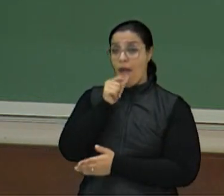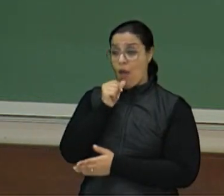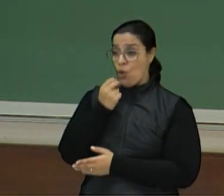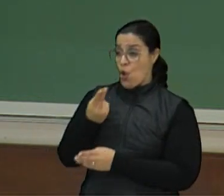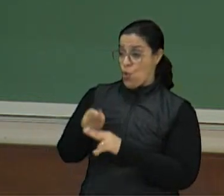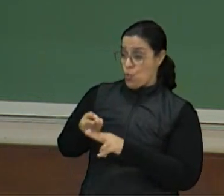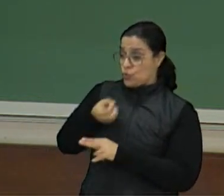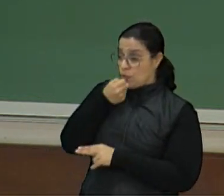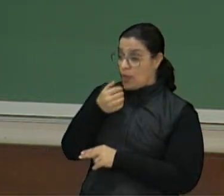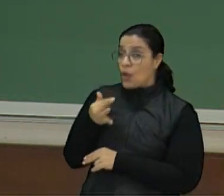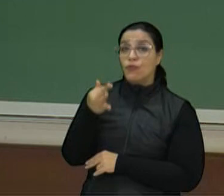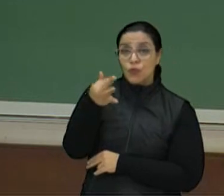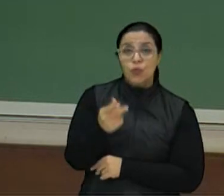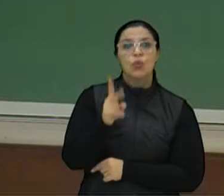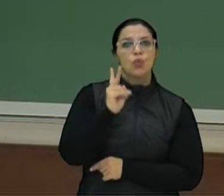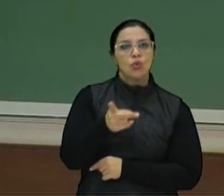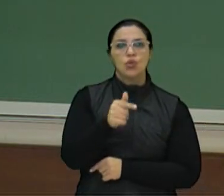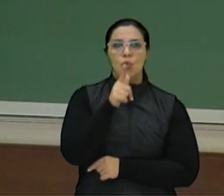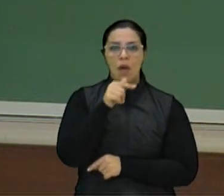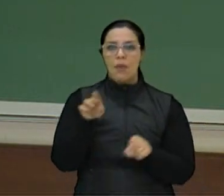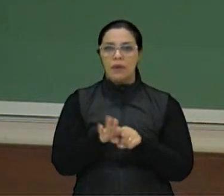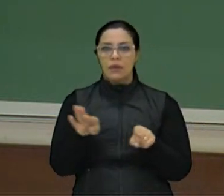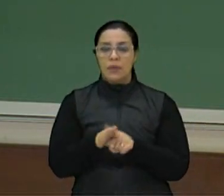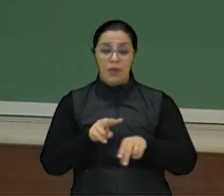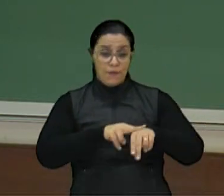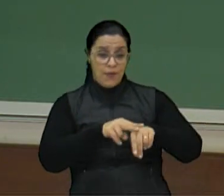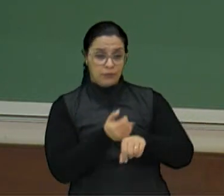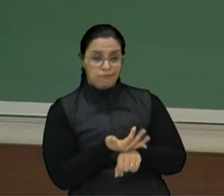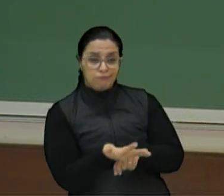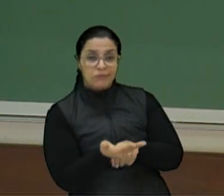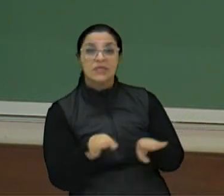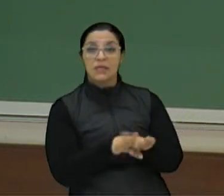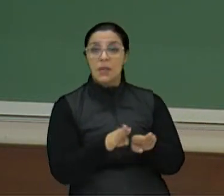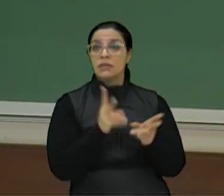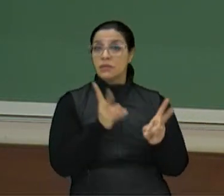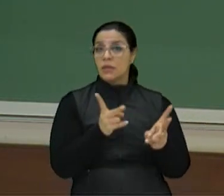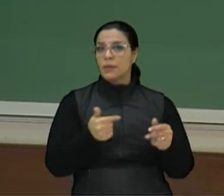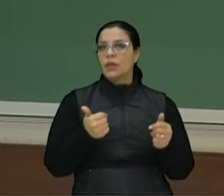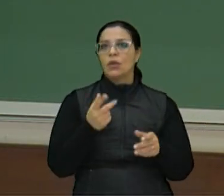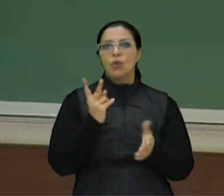sempre tenha água. Você precisa usar bem a vegetação para que sempre tenha